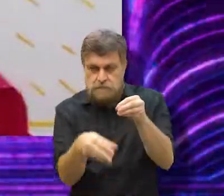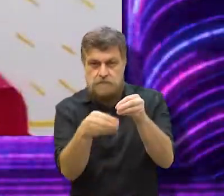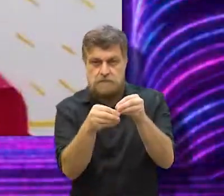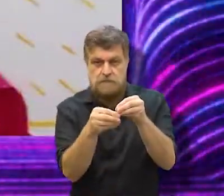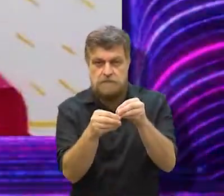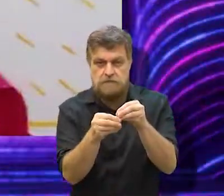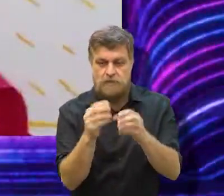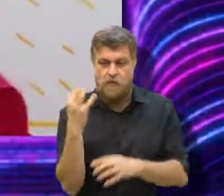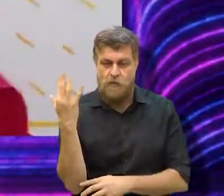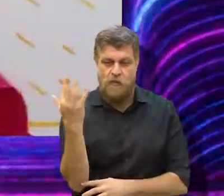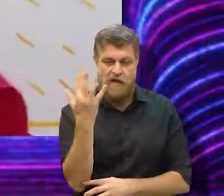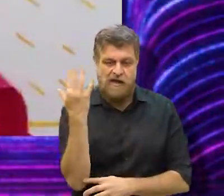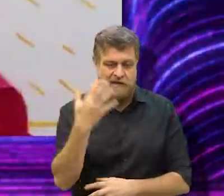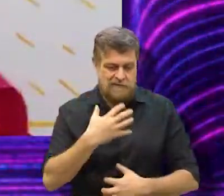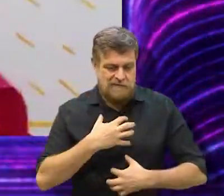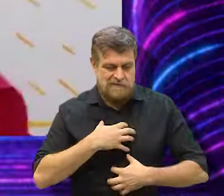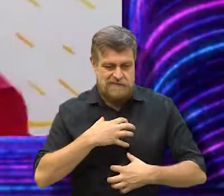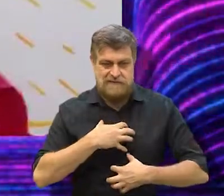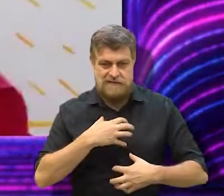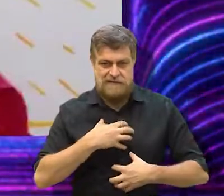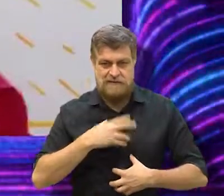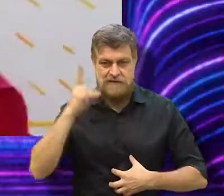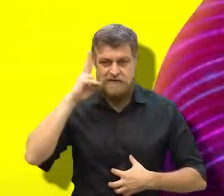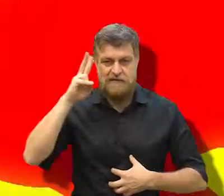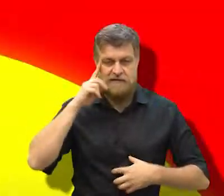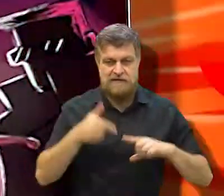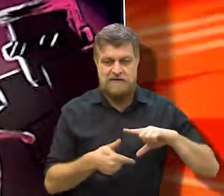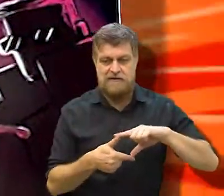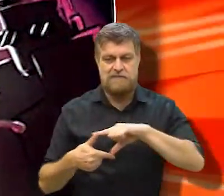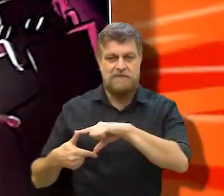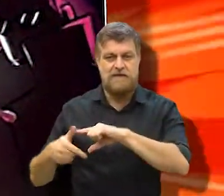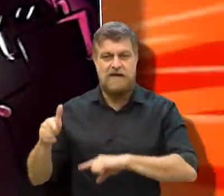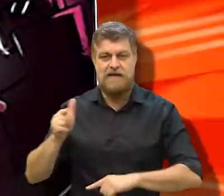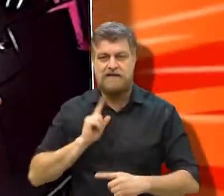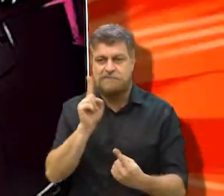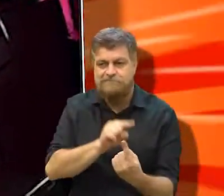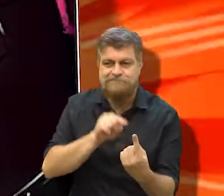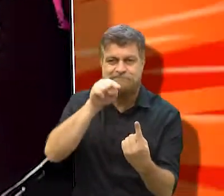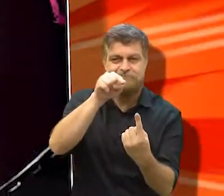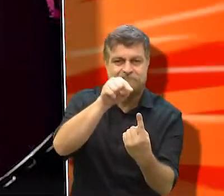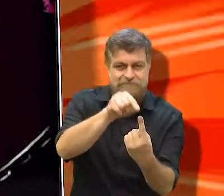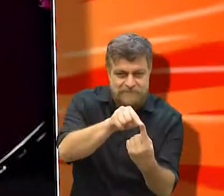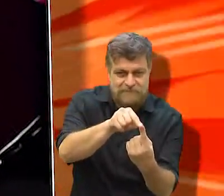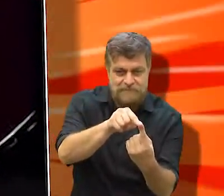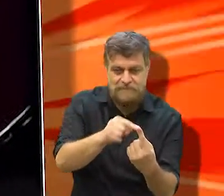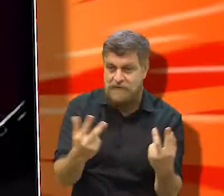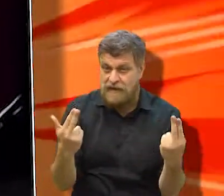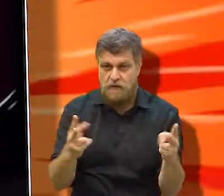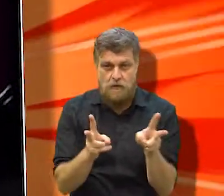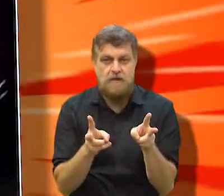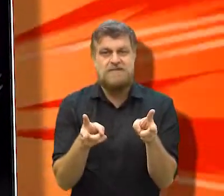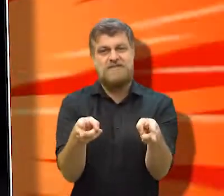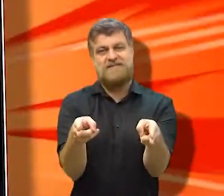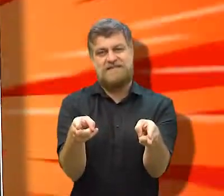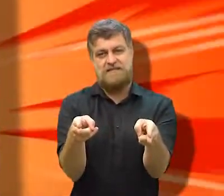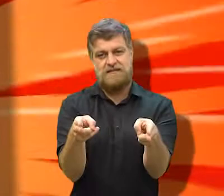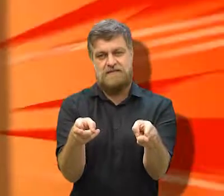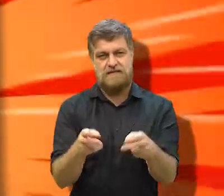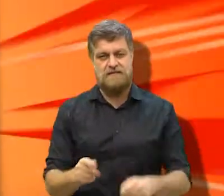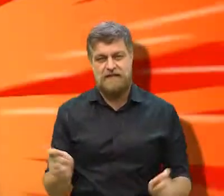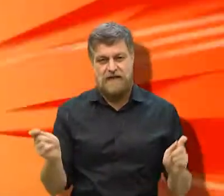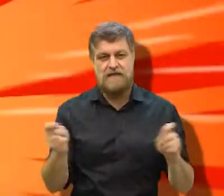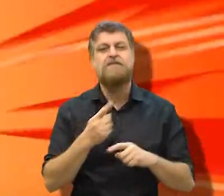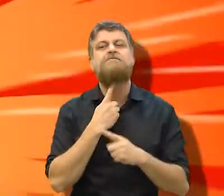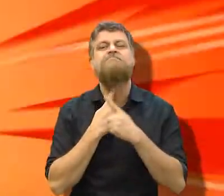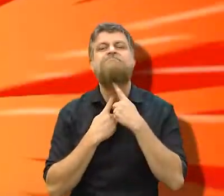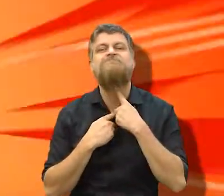conseguiu dar o clima que a HQ tem, né? O clima da HQ é esse do teaser. E dá até